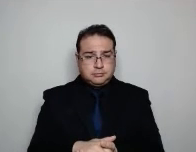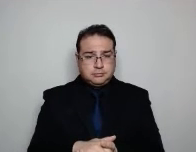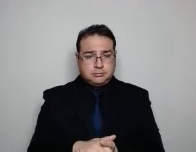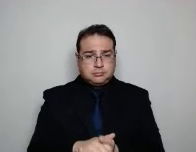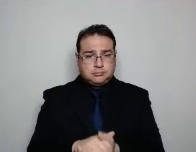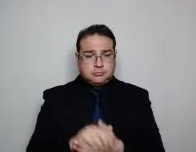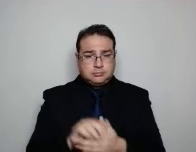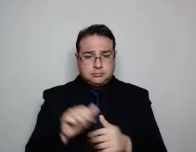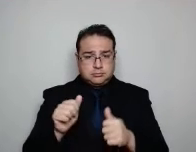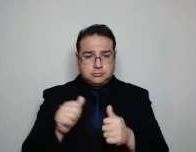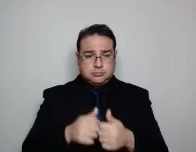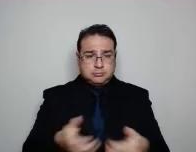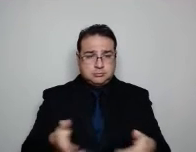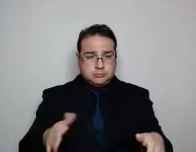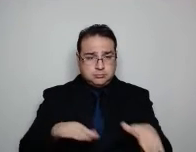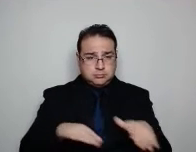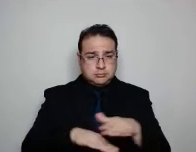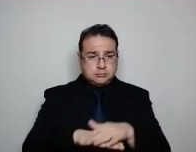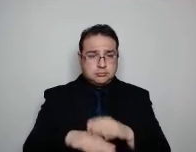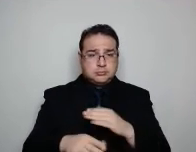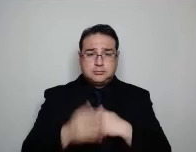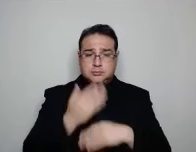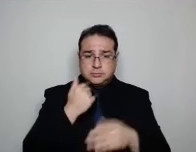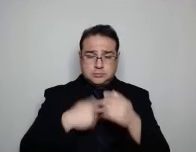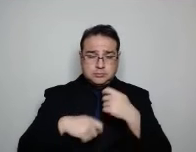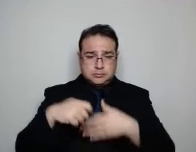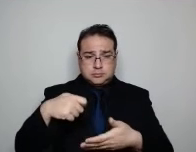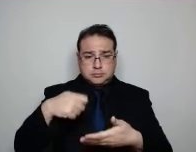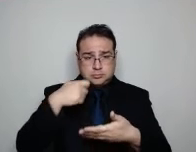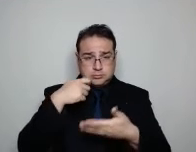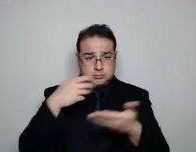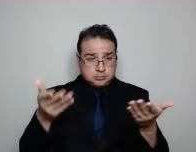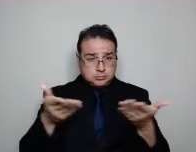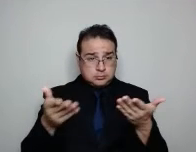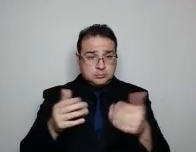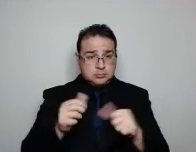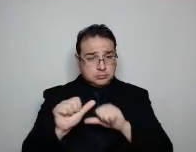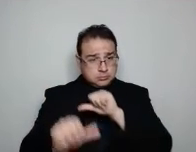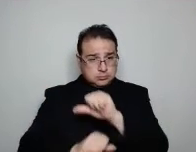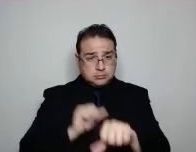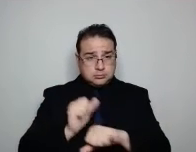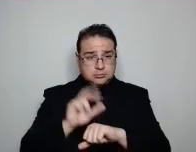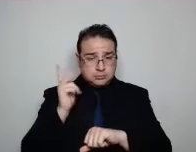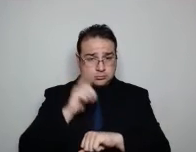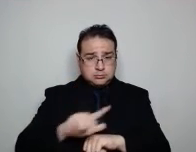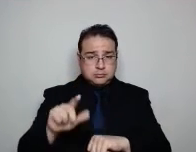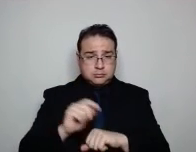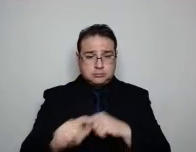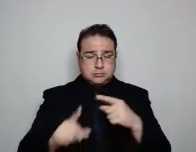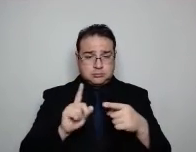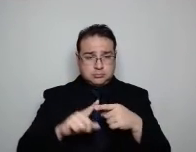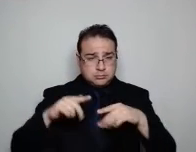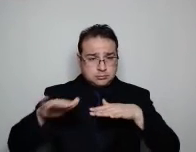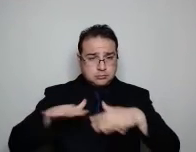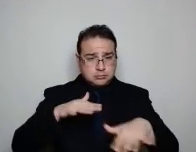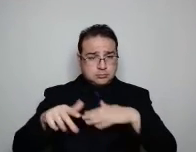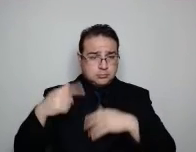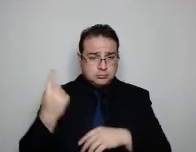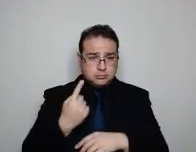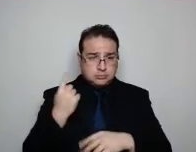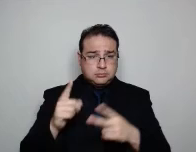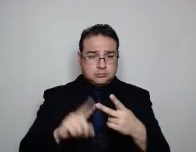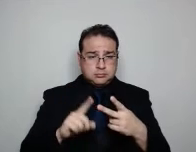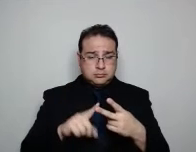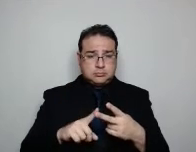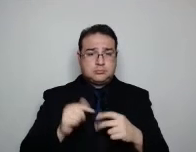sozinha, fazer suas necessidades básicas sozinha, ter um convívio social, caminhar. Então, isso demonstra que o tratamento vem fazendo